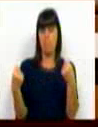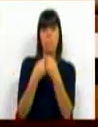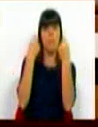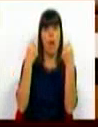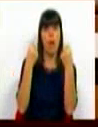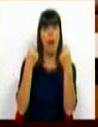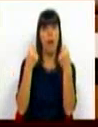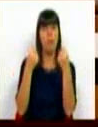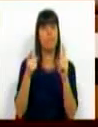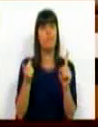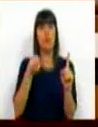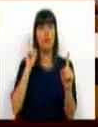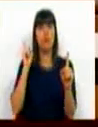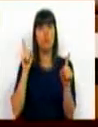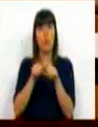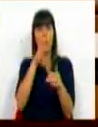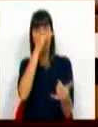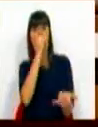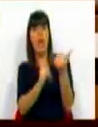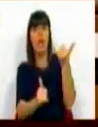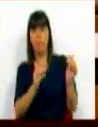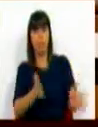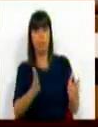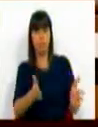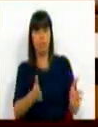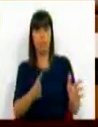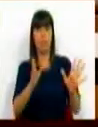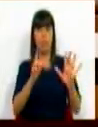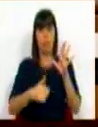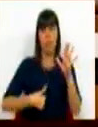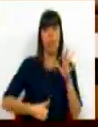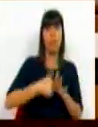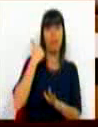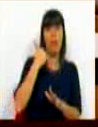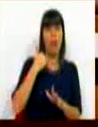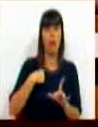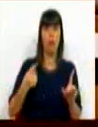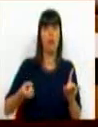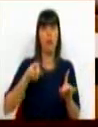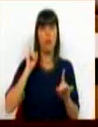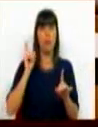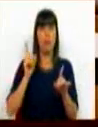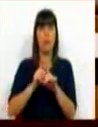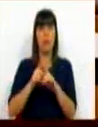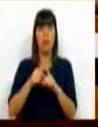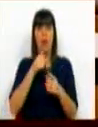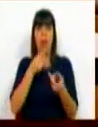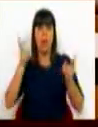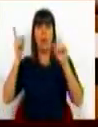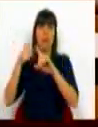divergem, não se devem tornar inimigos. Quando vencem, não se devem tornar